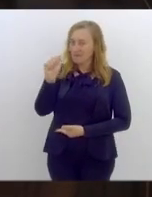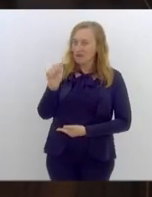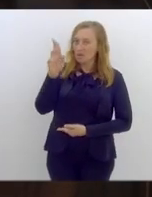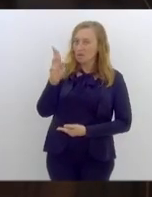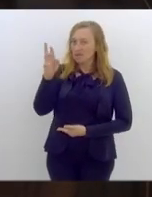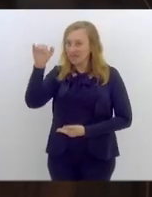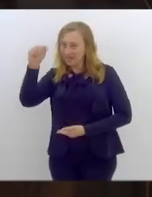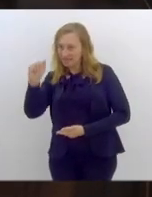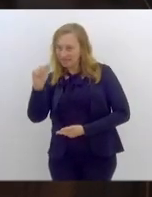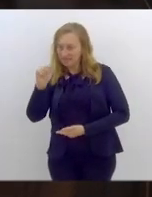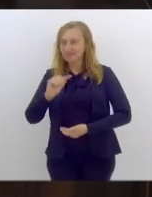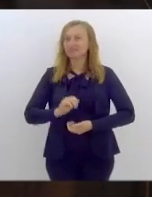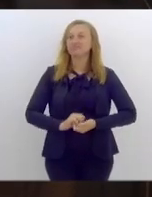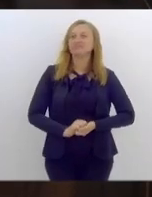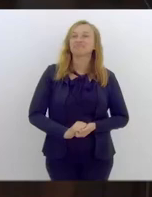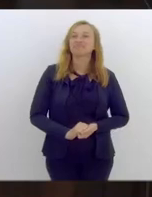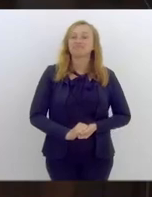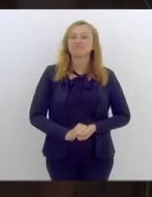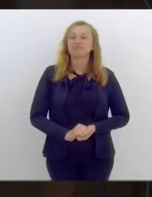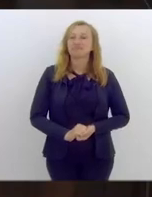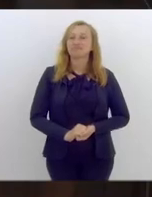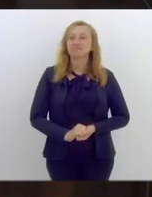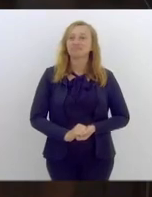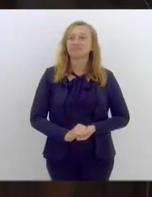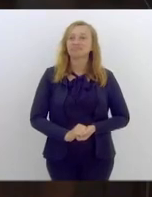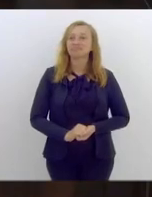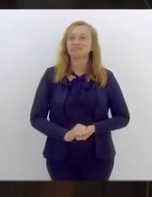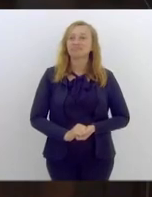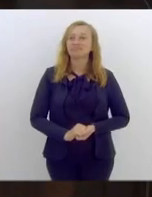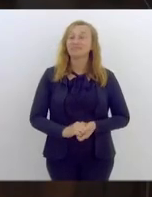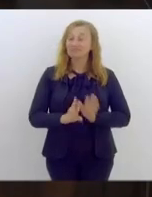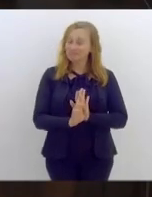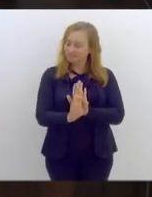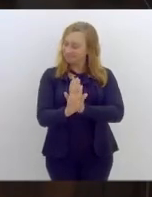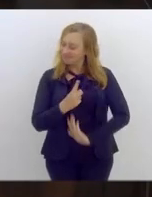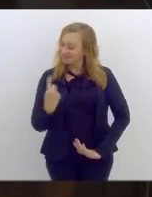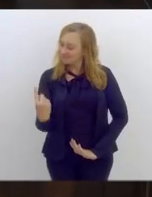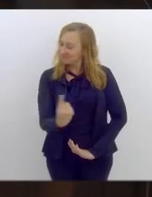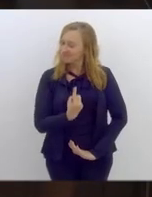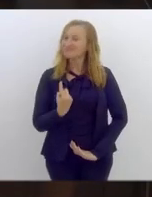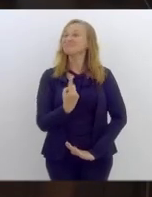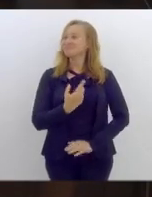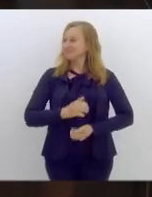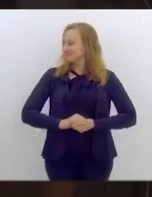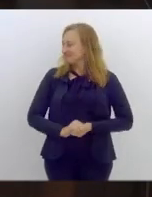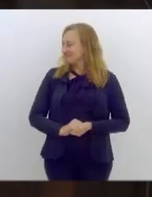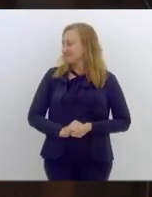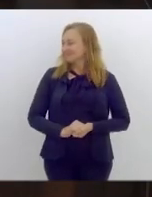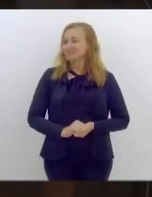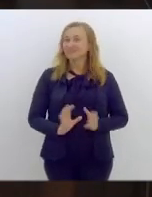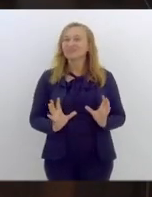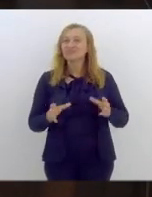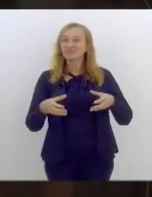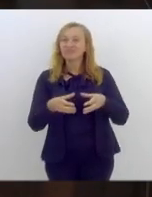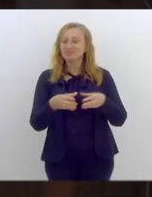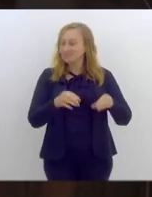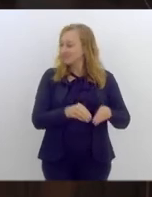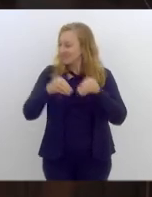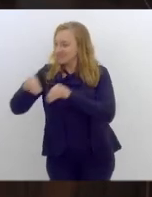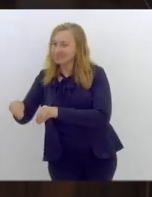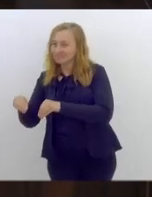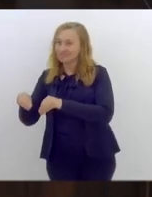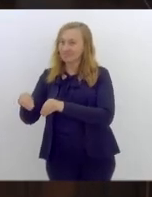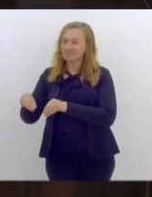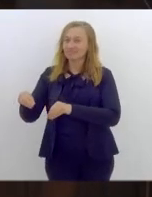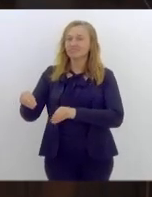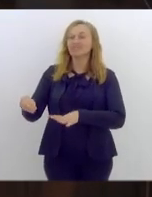Carolina de Freitas e Silva, nossa representação da equipe de transição do governo na pasta